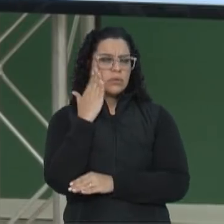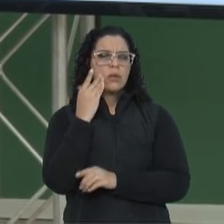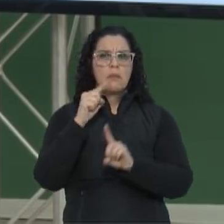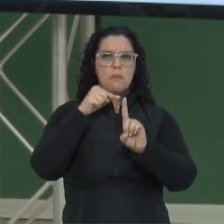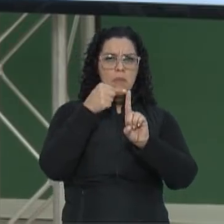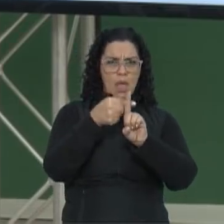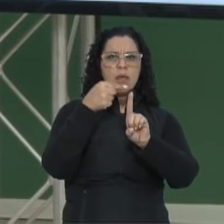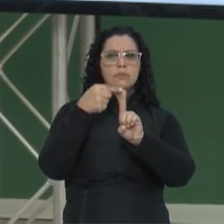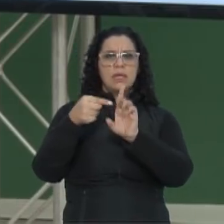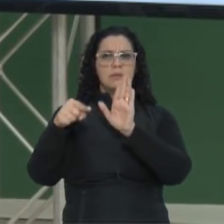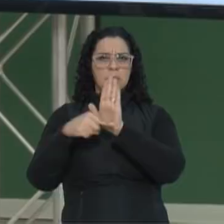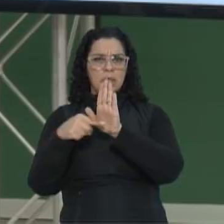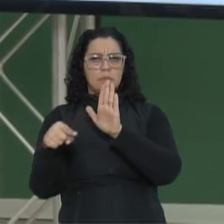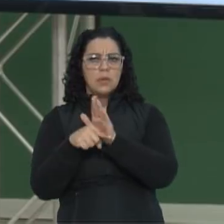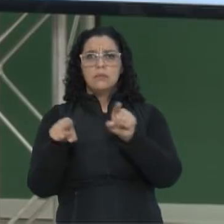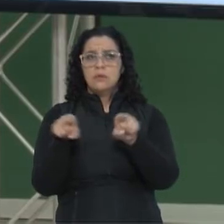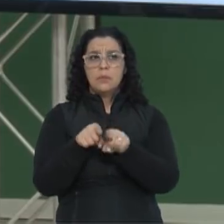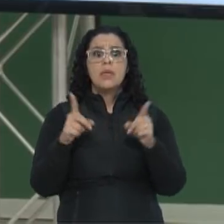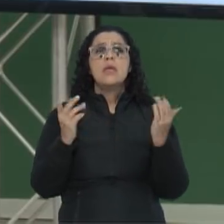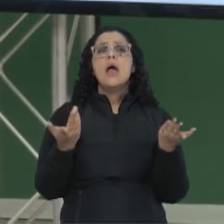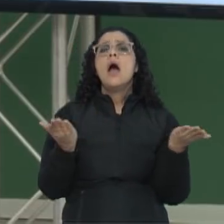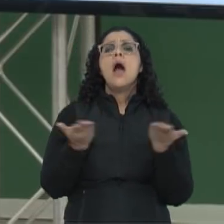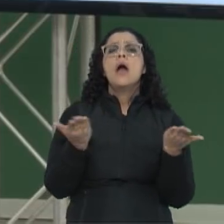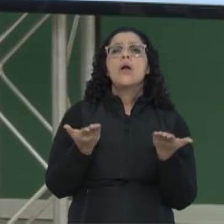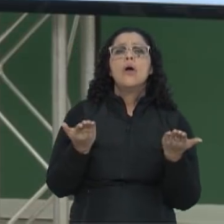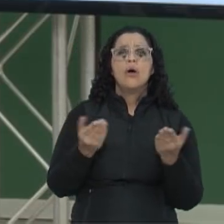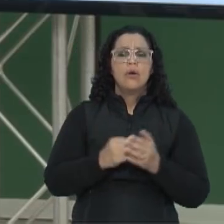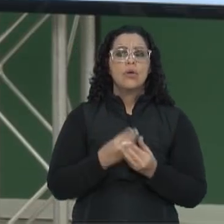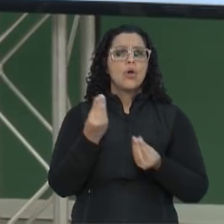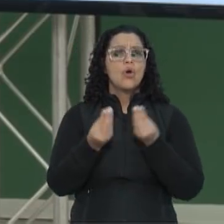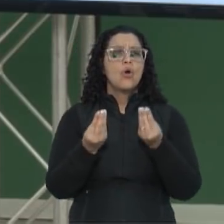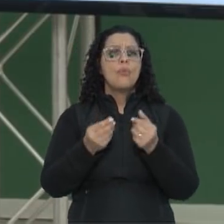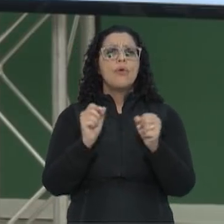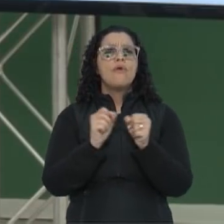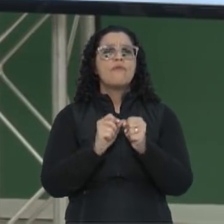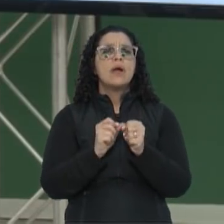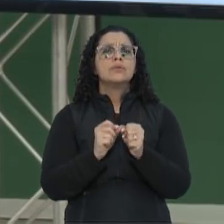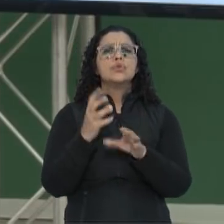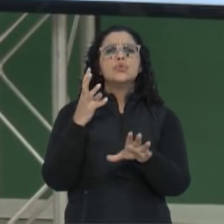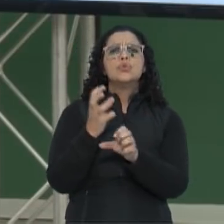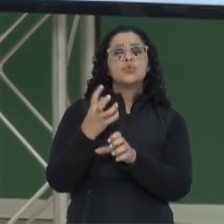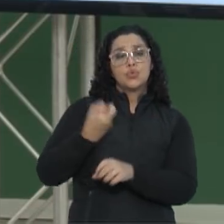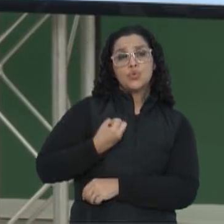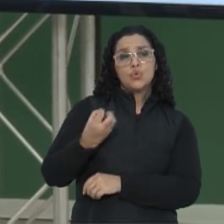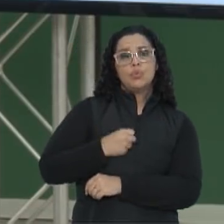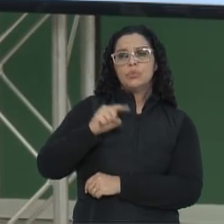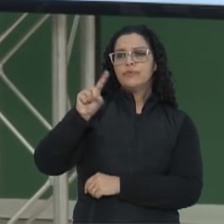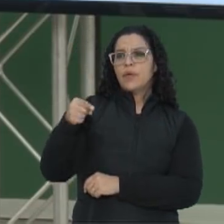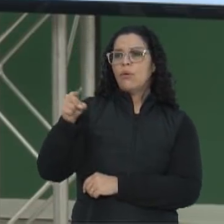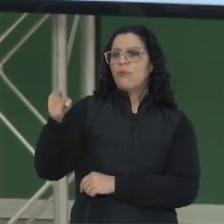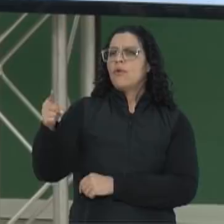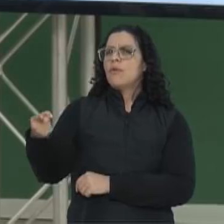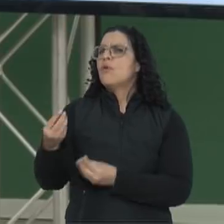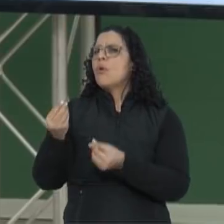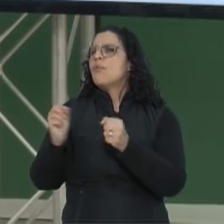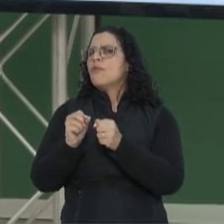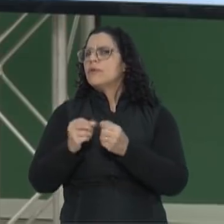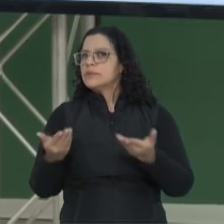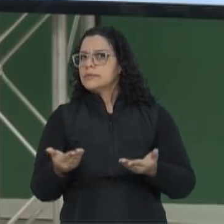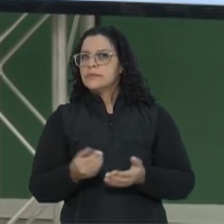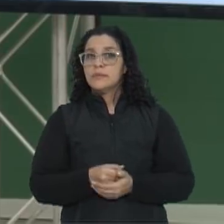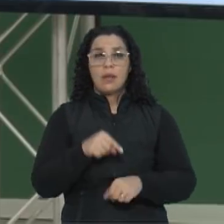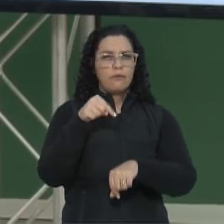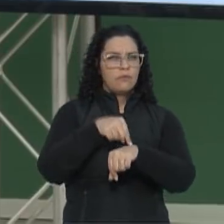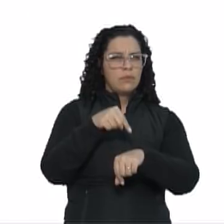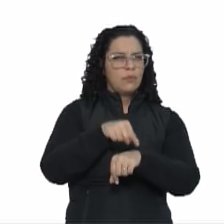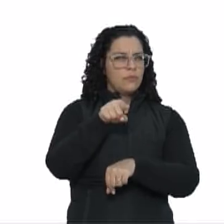denominadores precisam estar iguais. E com os números escritos na forma decimal? Como é que será que eu vou fazer? Tempo